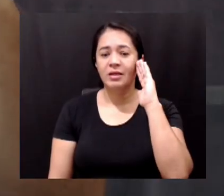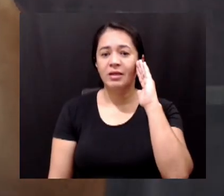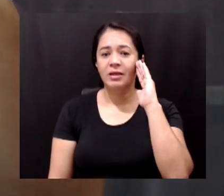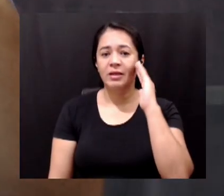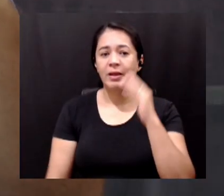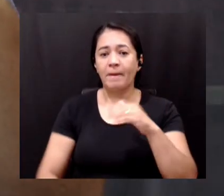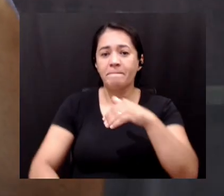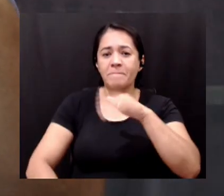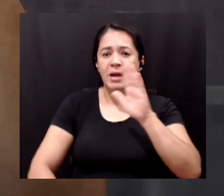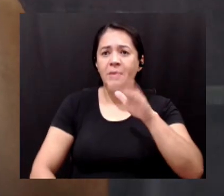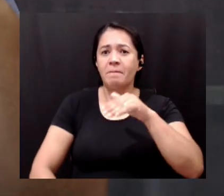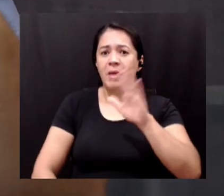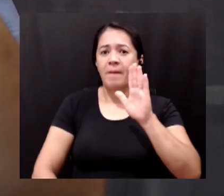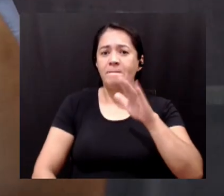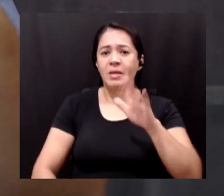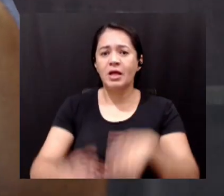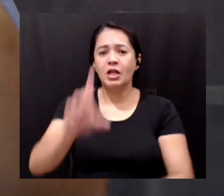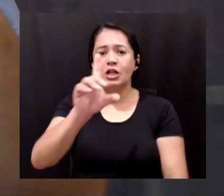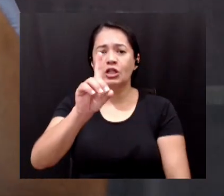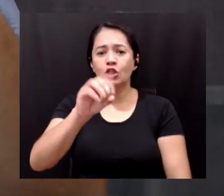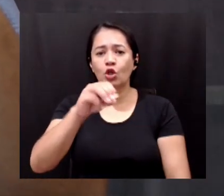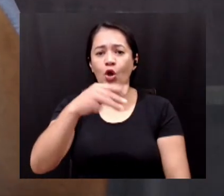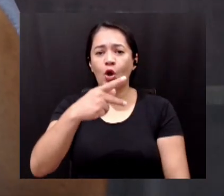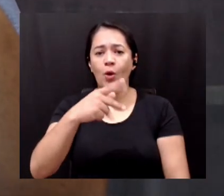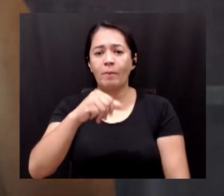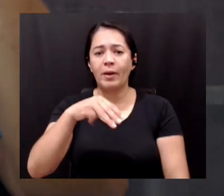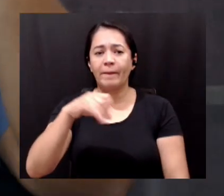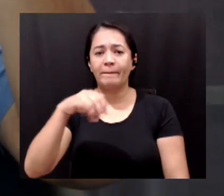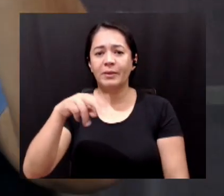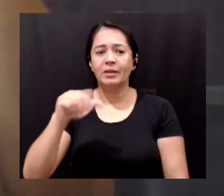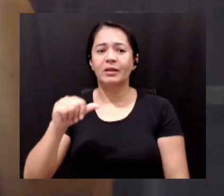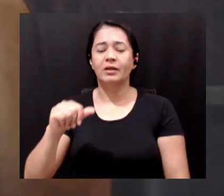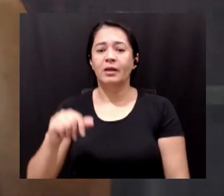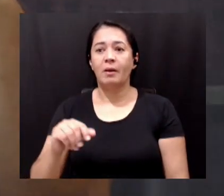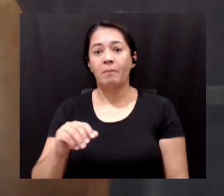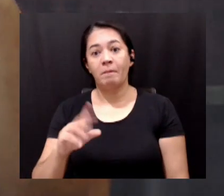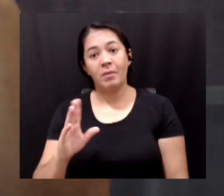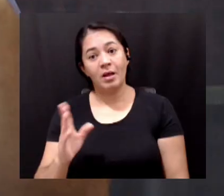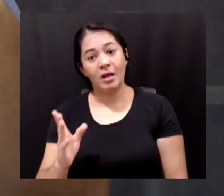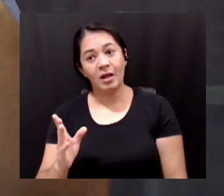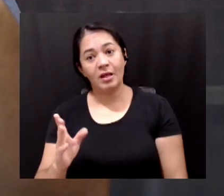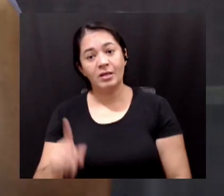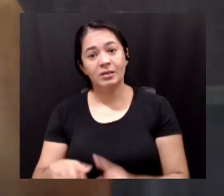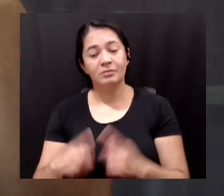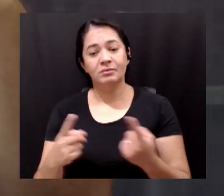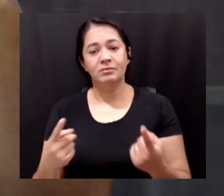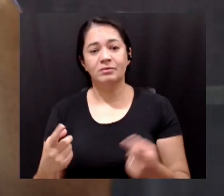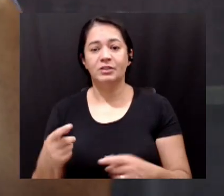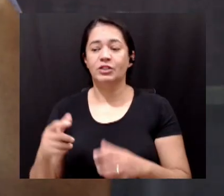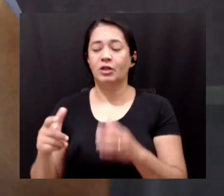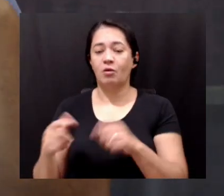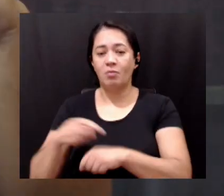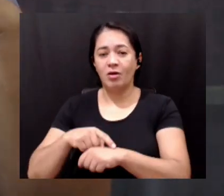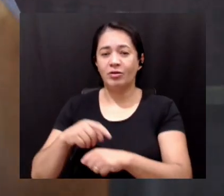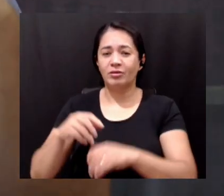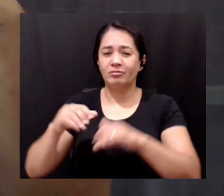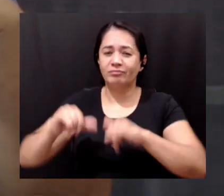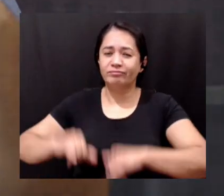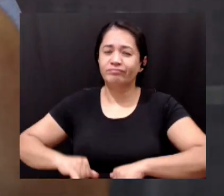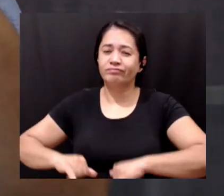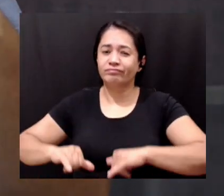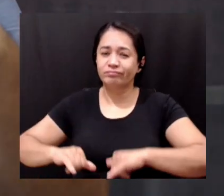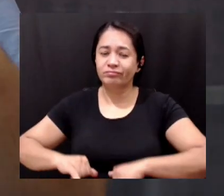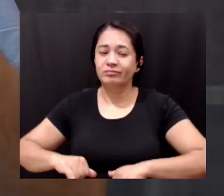cérebro, em algum momento a balança vai pender para o lado do sofrimento, né? Uhum. Então eu tô